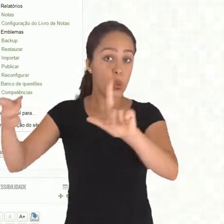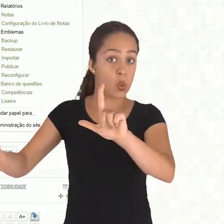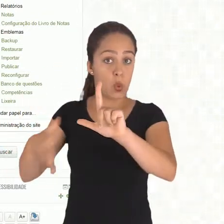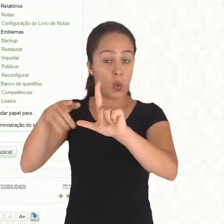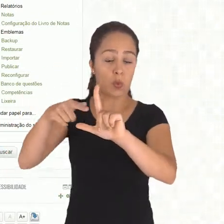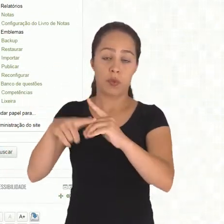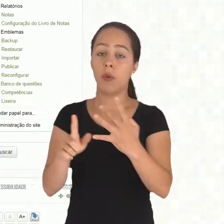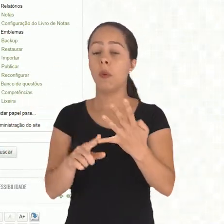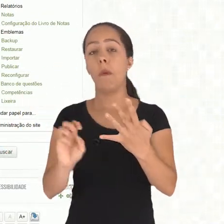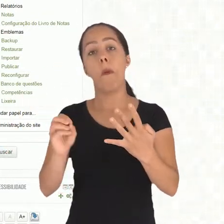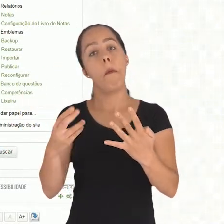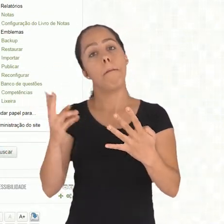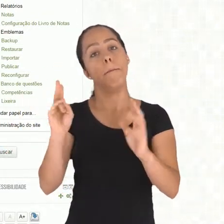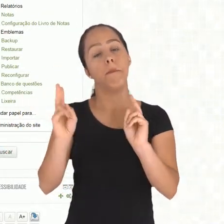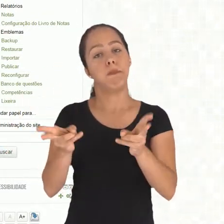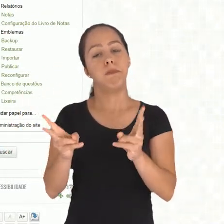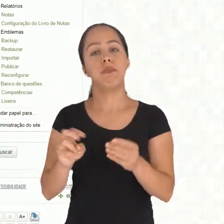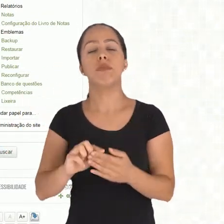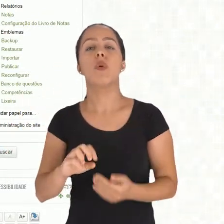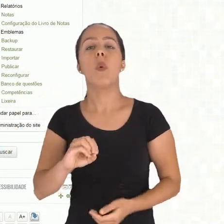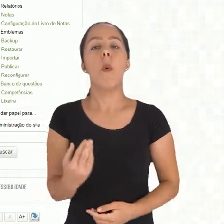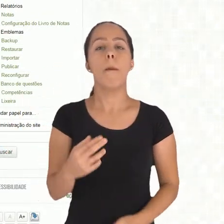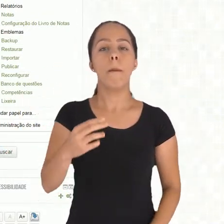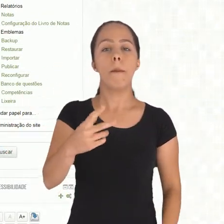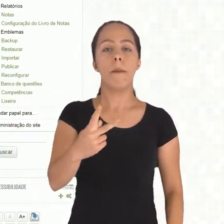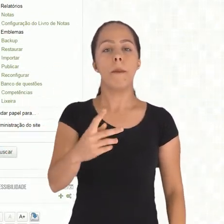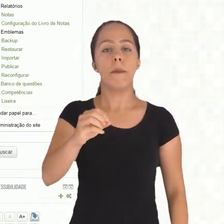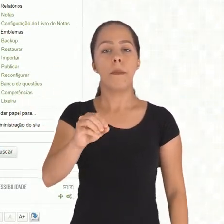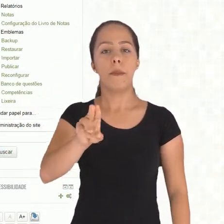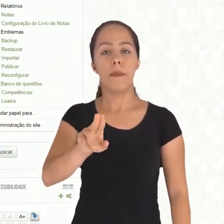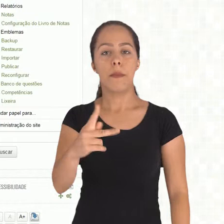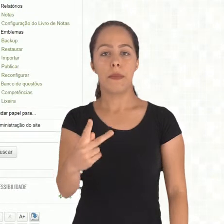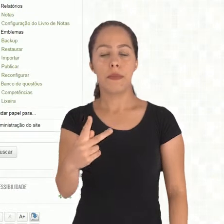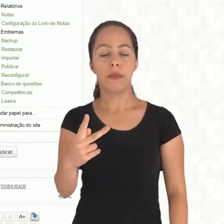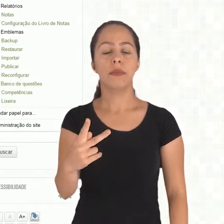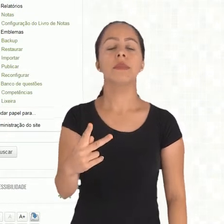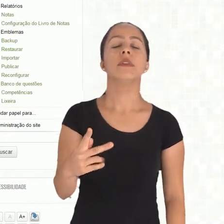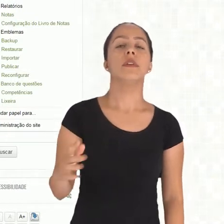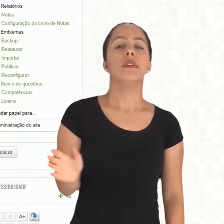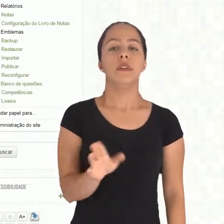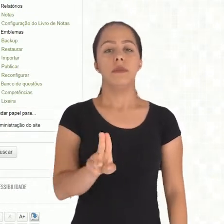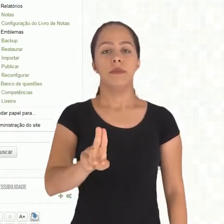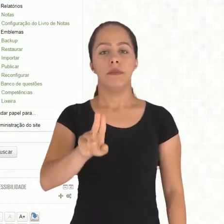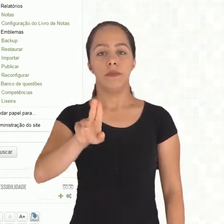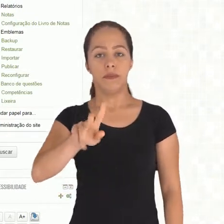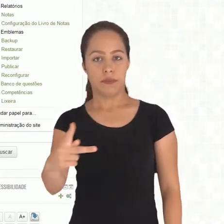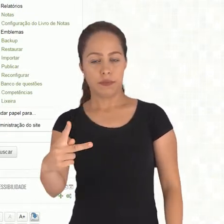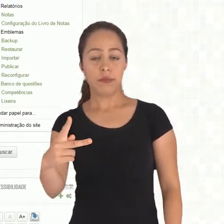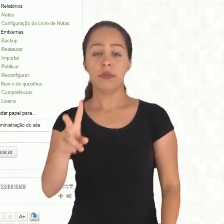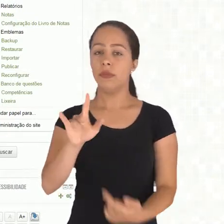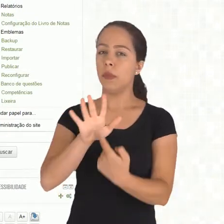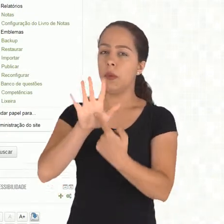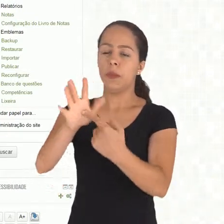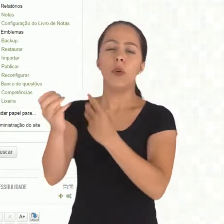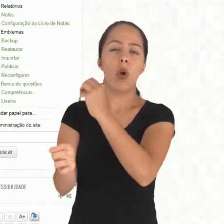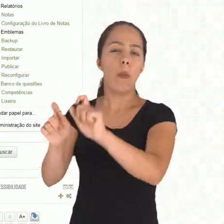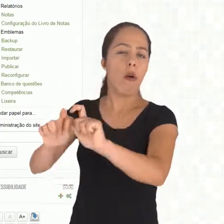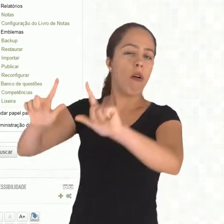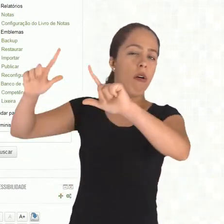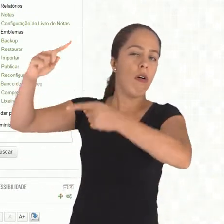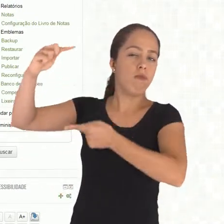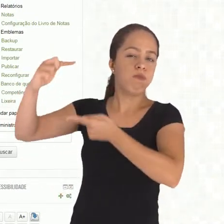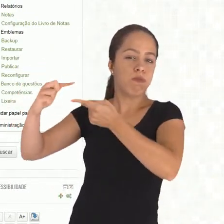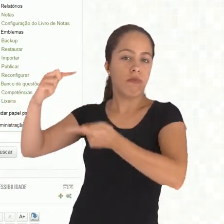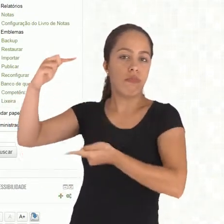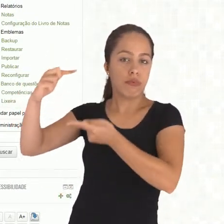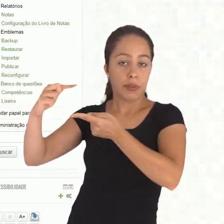ou abrir numa janela pop-up, que quando você clicar, ele vai abrir algumas configurações para você dizer o tamanho do pop-up, tá certo? Normalmente o que se